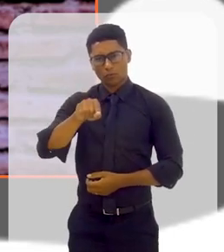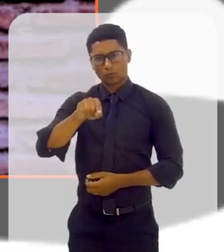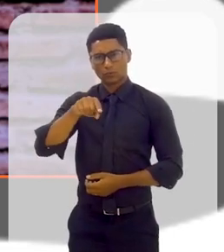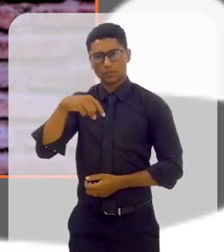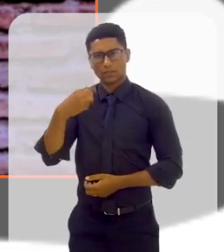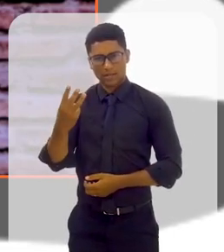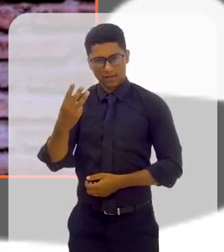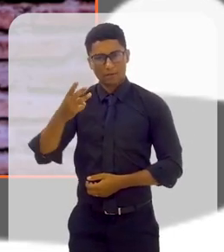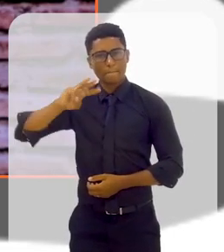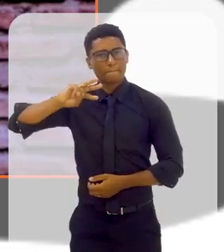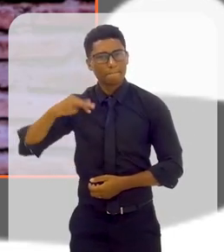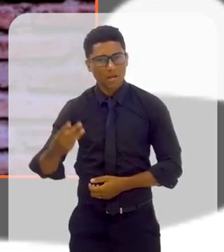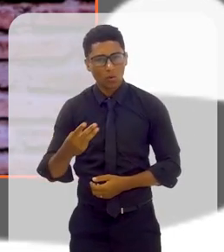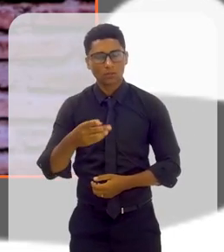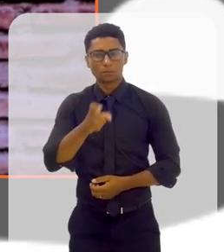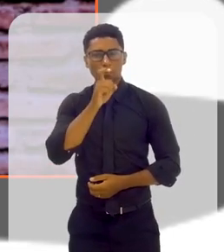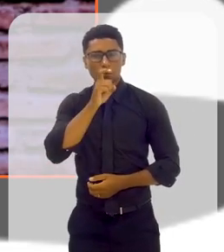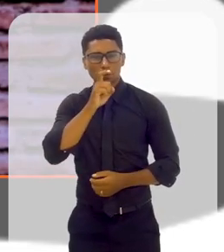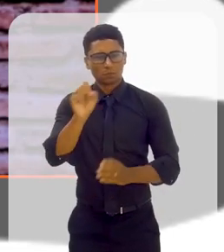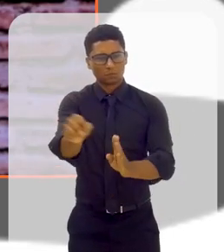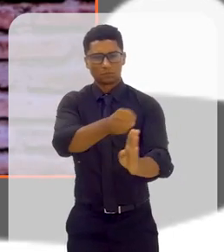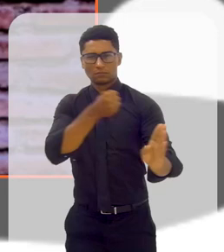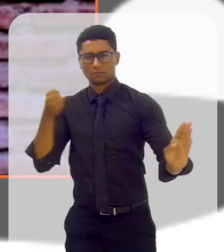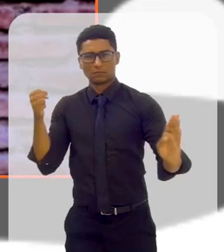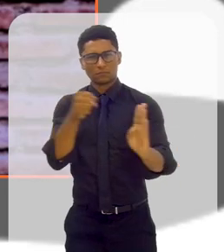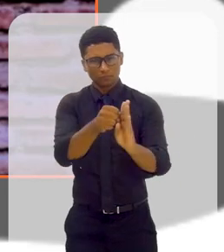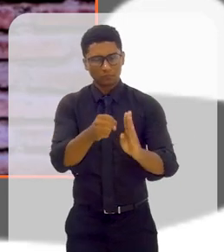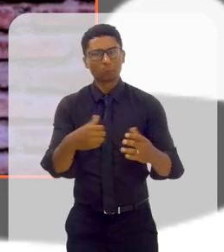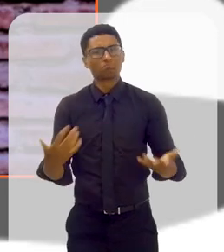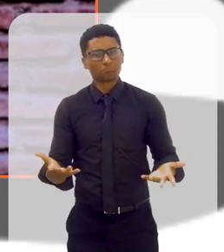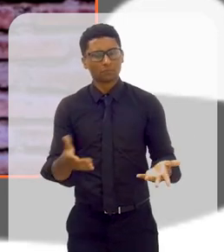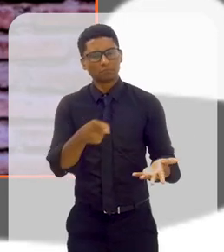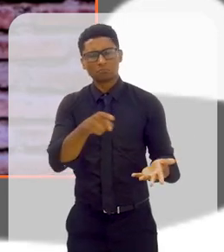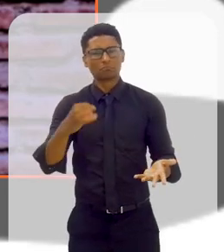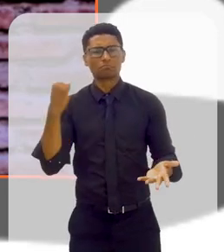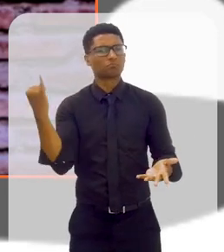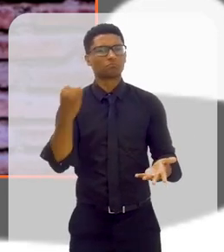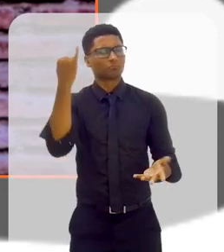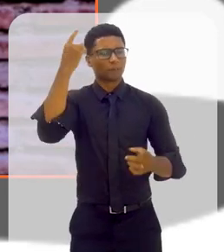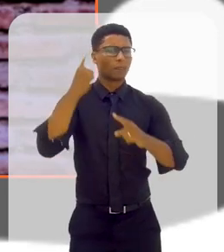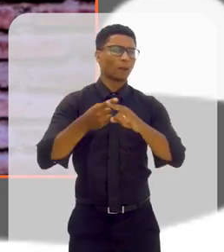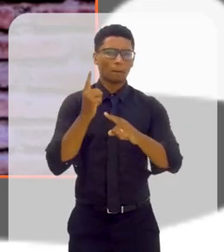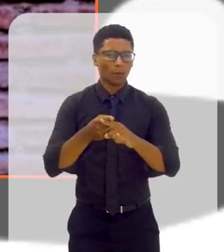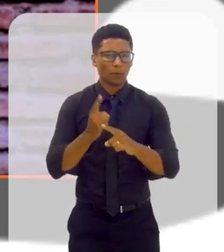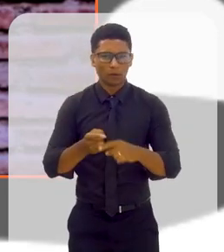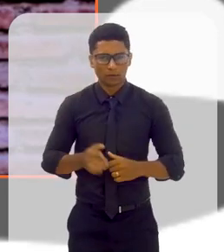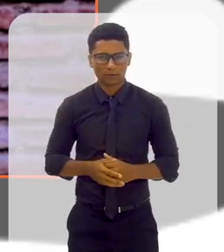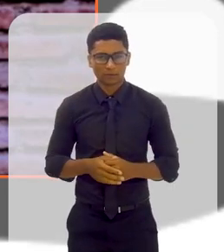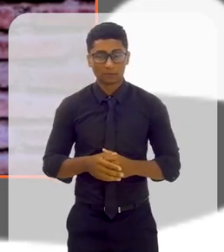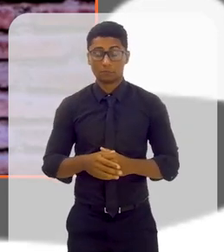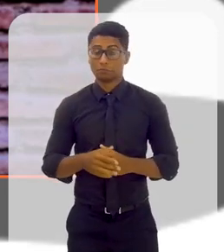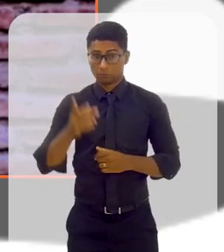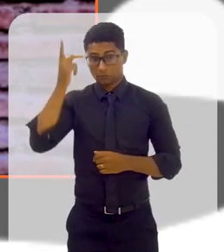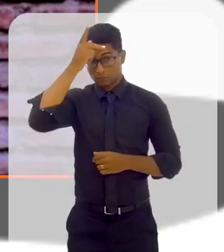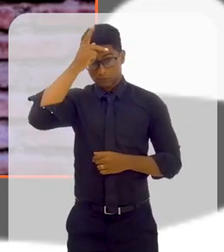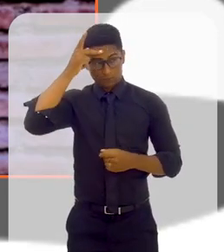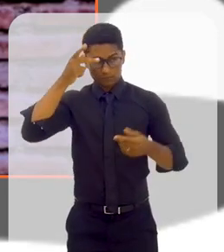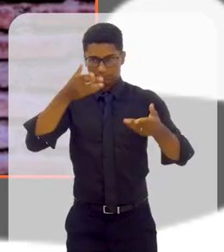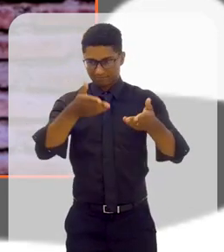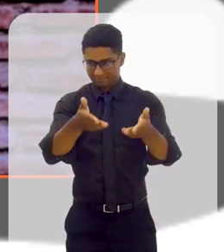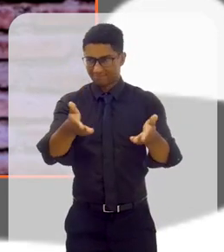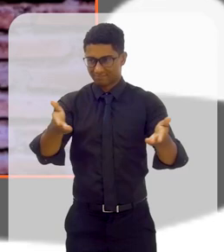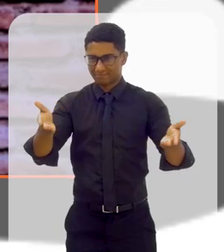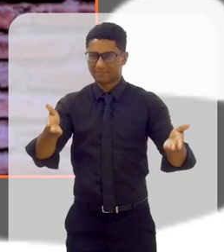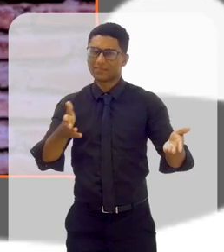de equipamentos de refrigeração. E qual a relevância do equipamento de refrigeração? Provavelmente as pessoas já ouviram